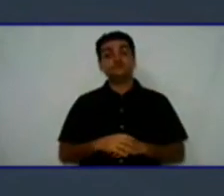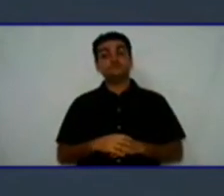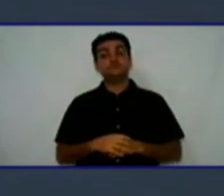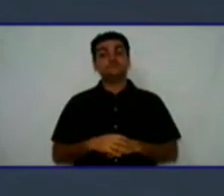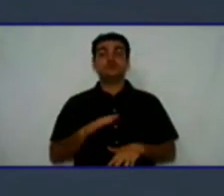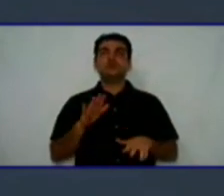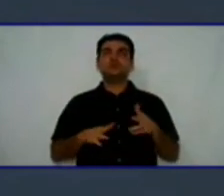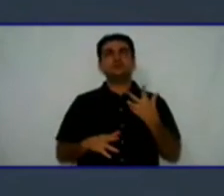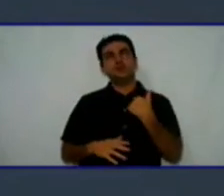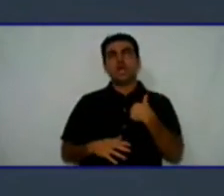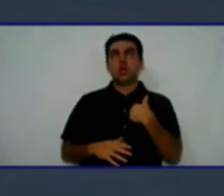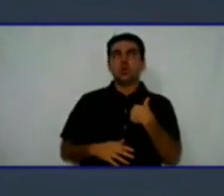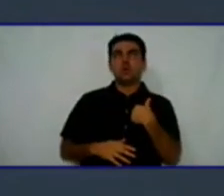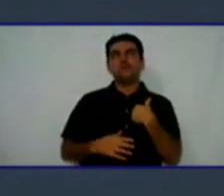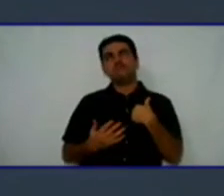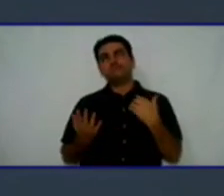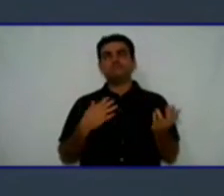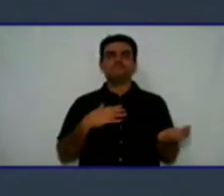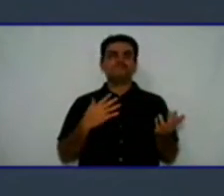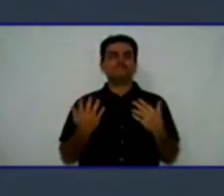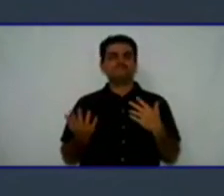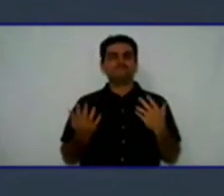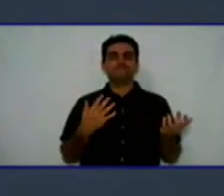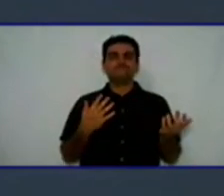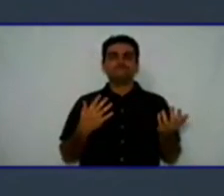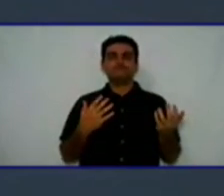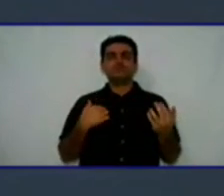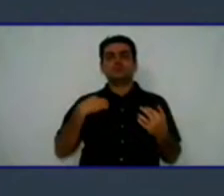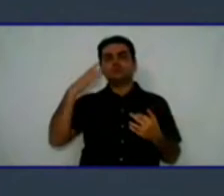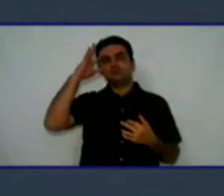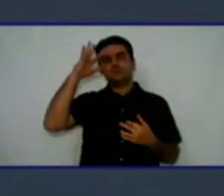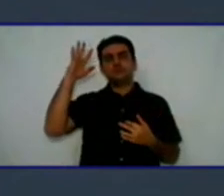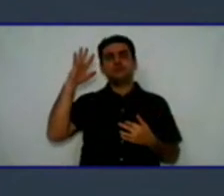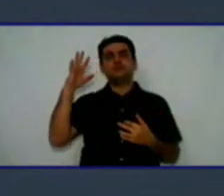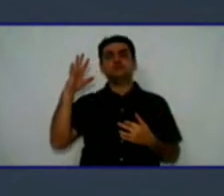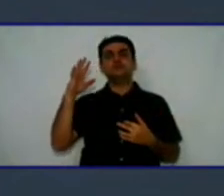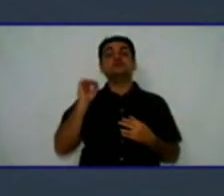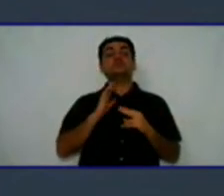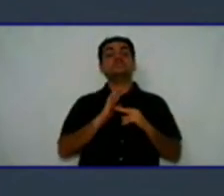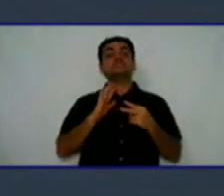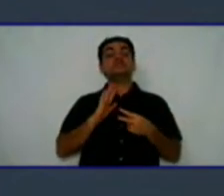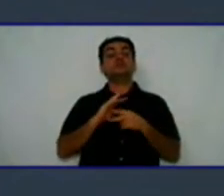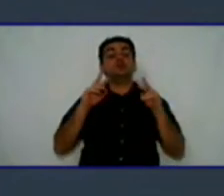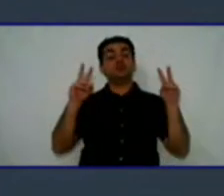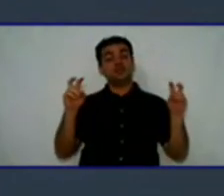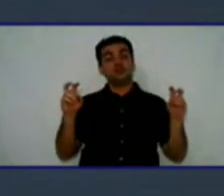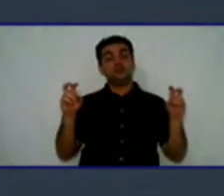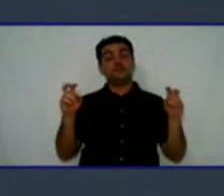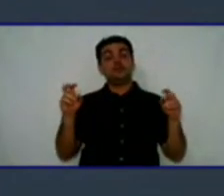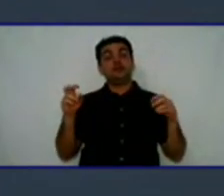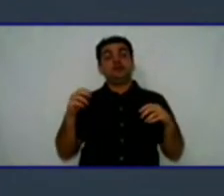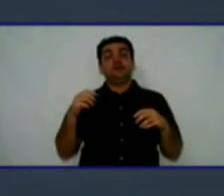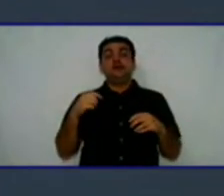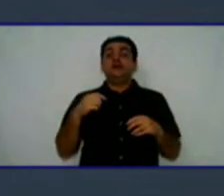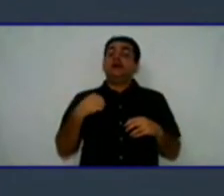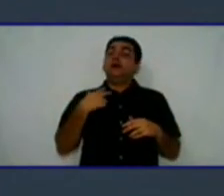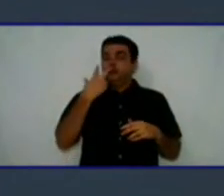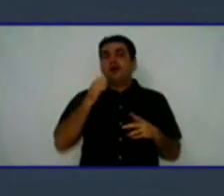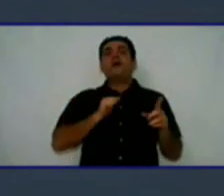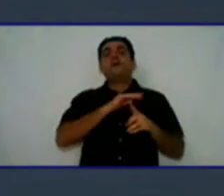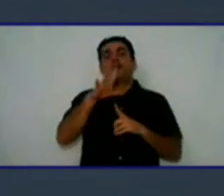pelo menos numa compreensão que tenho empiricamente verificada, é compartilhada